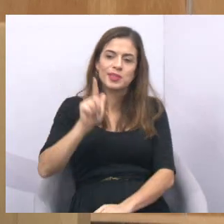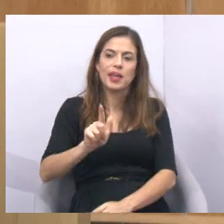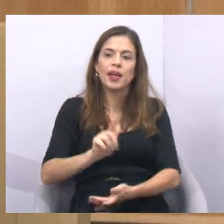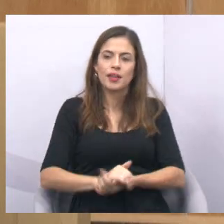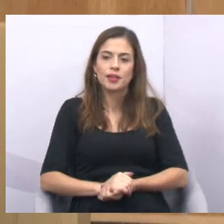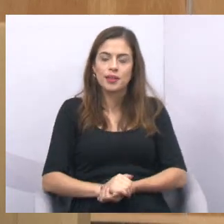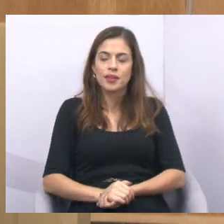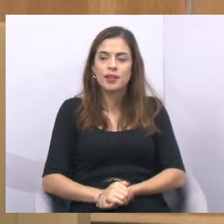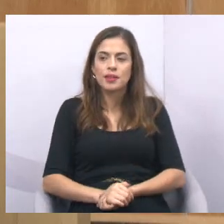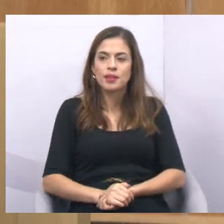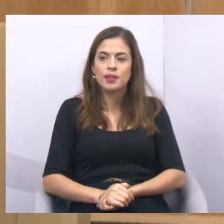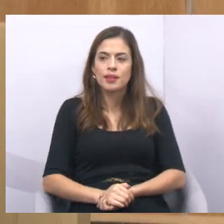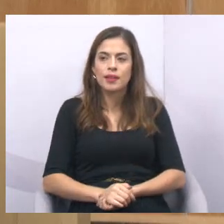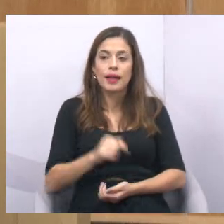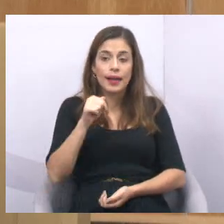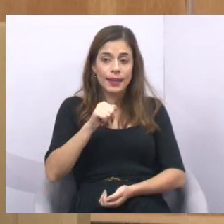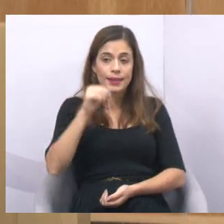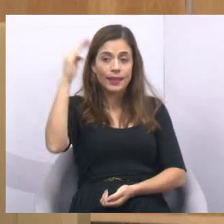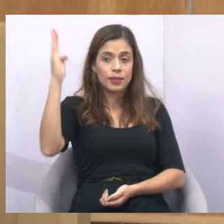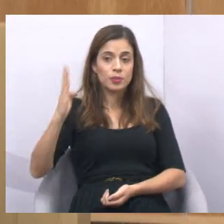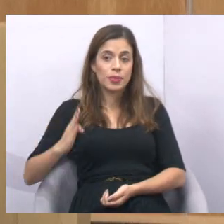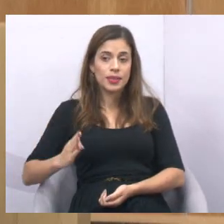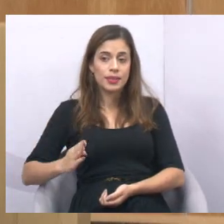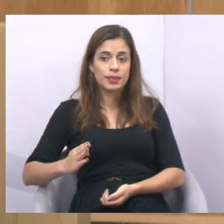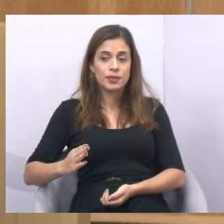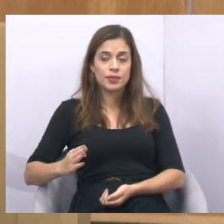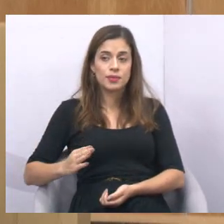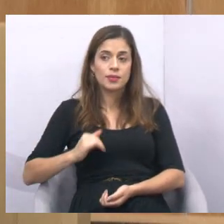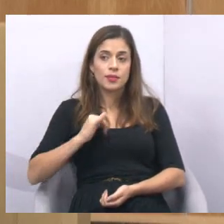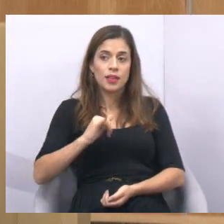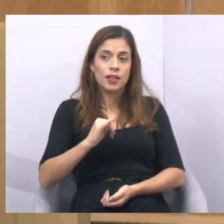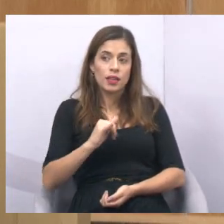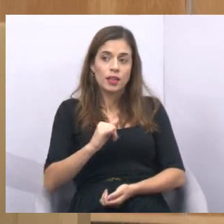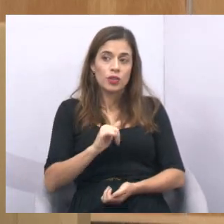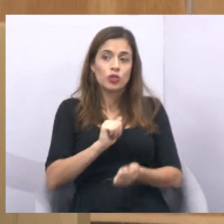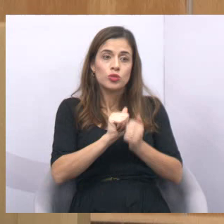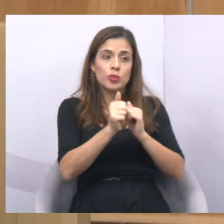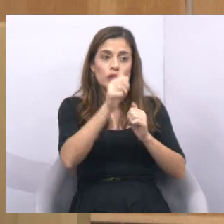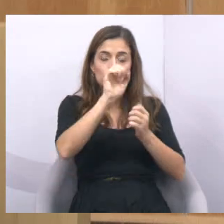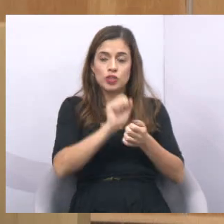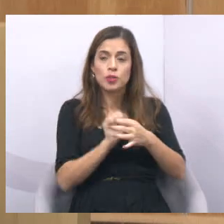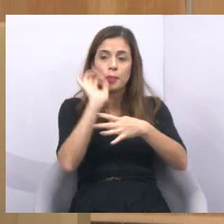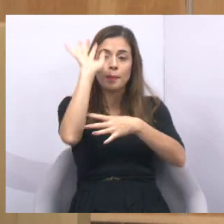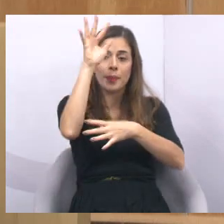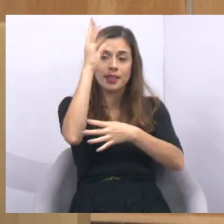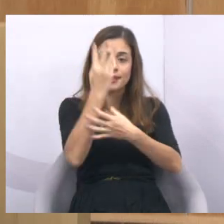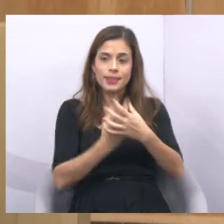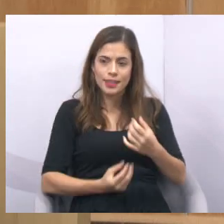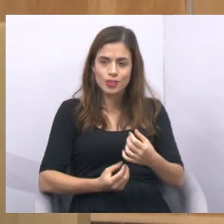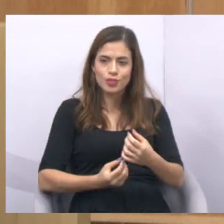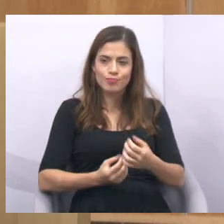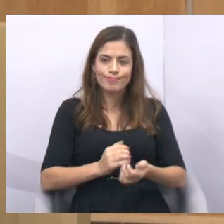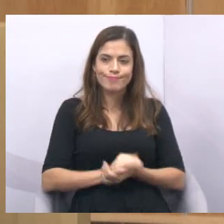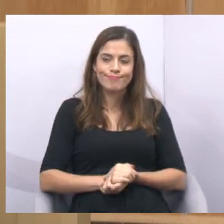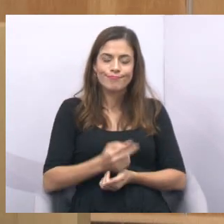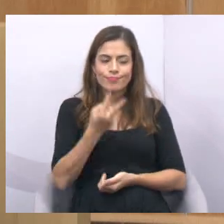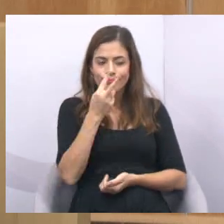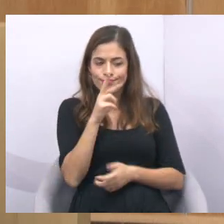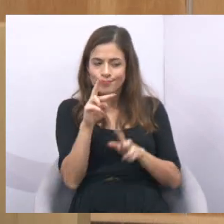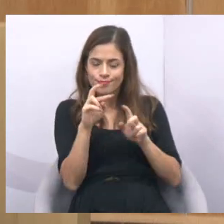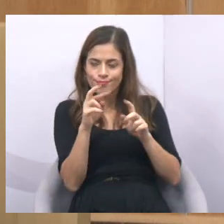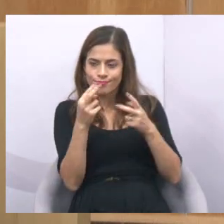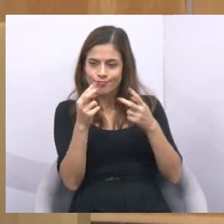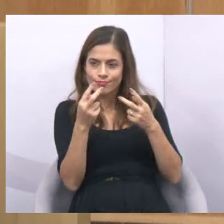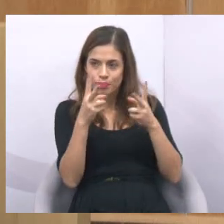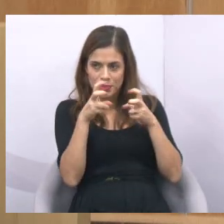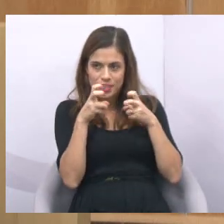Aqui no Brasil, eu vejo, falando do meu esporte, eu vejo justamente o contrário. Eu vejo o cara falar assim: quem